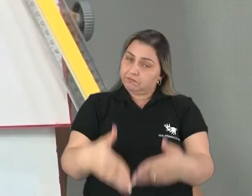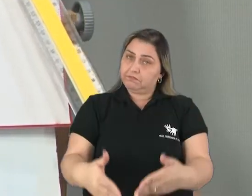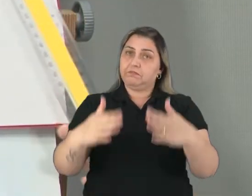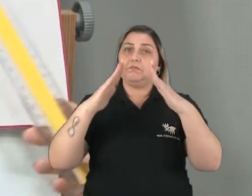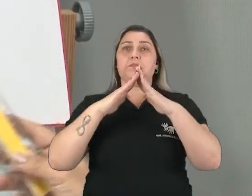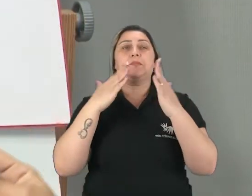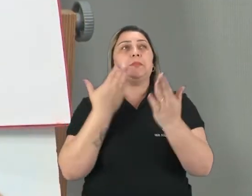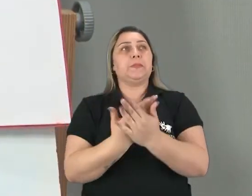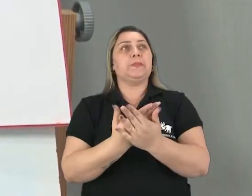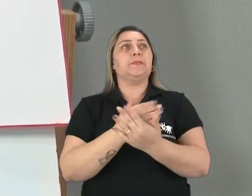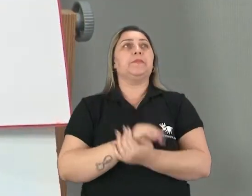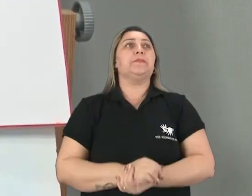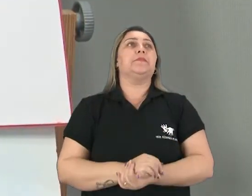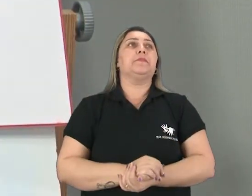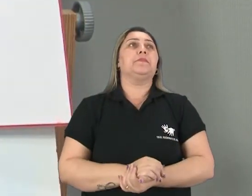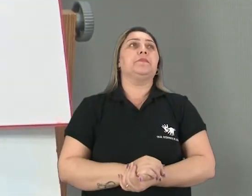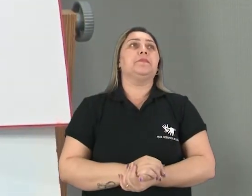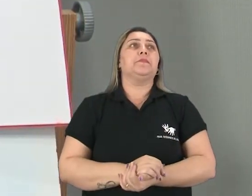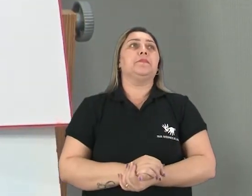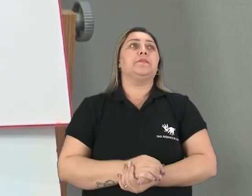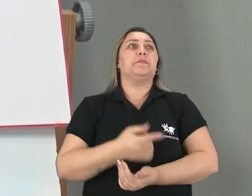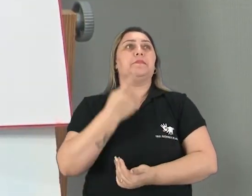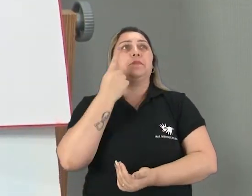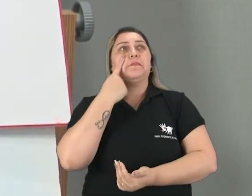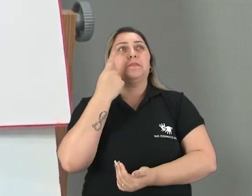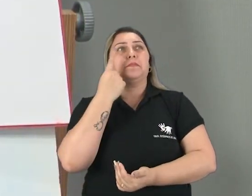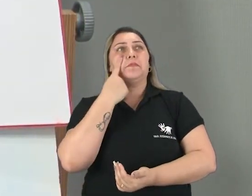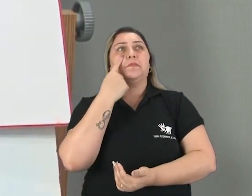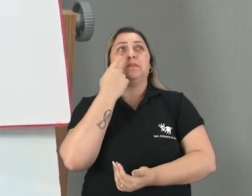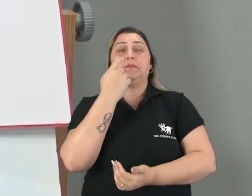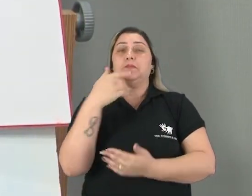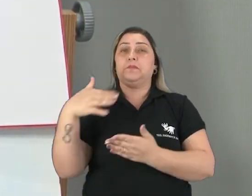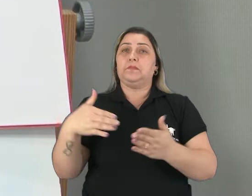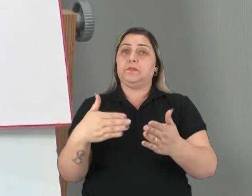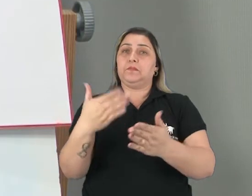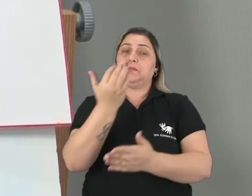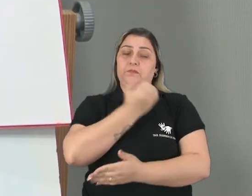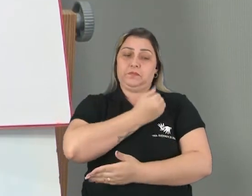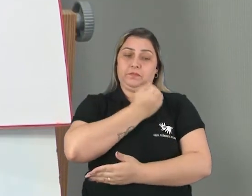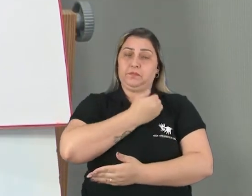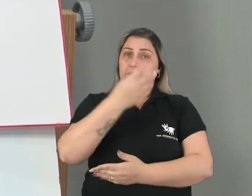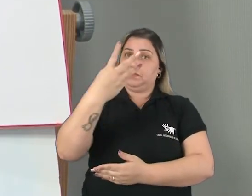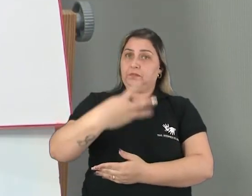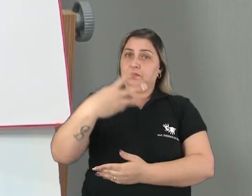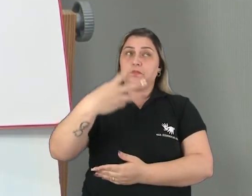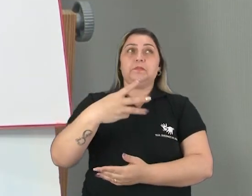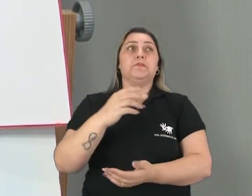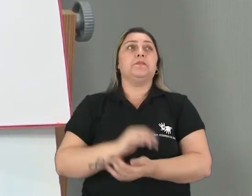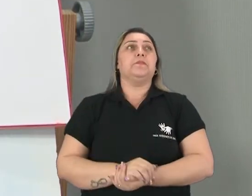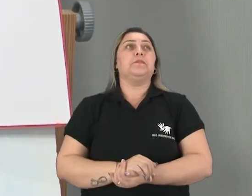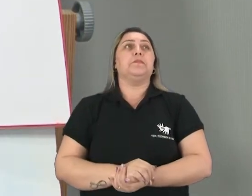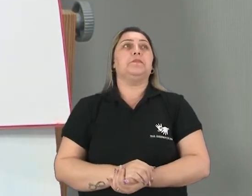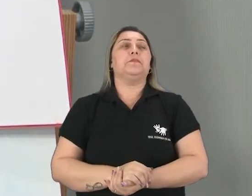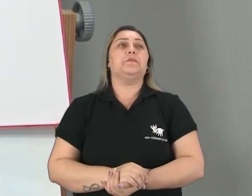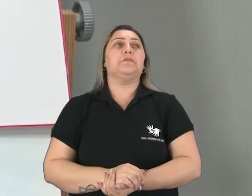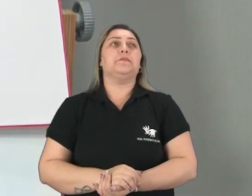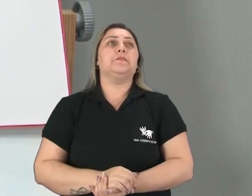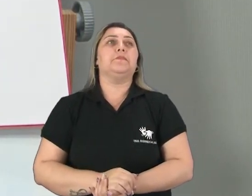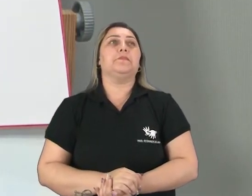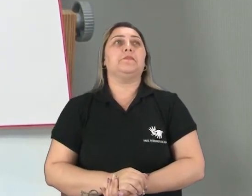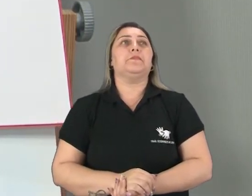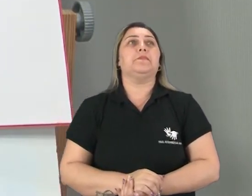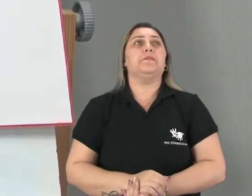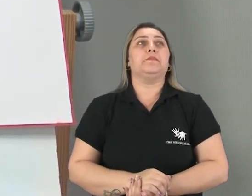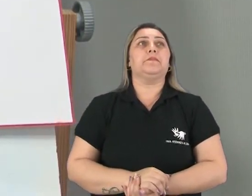à escola. Vamos observar agora o caminho número 3. O caminho número 3,